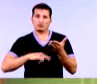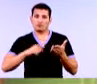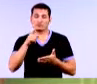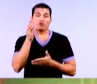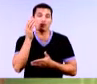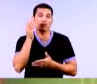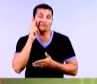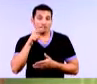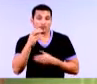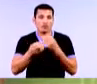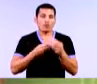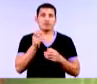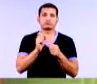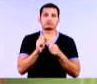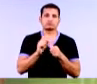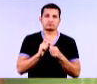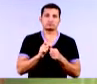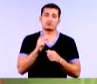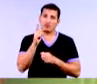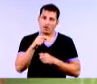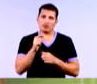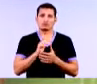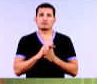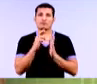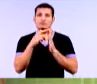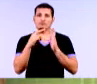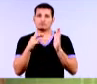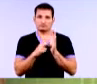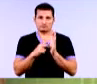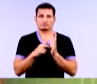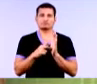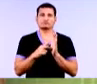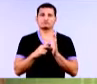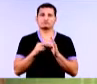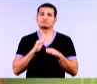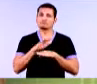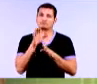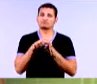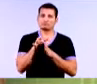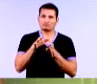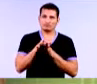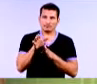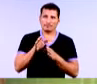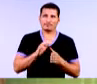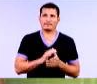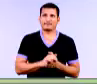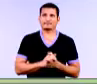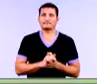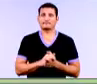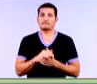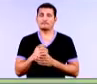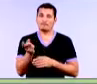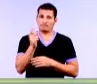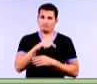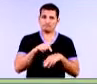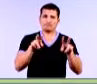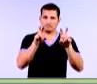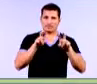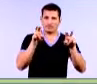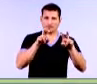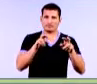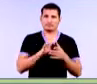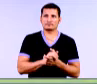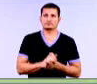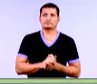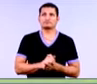fazer. E esse é o procedimento mais recomendado. Voltando para a tela do computador, a gente vai